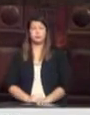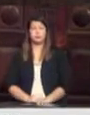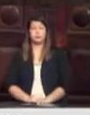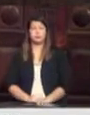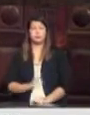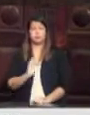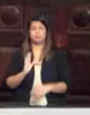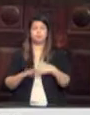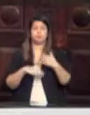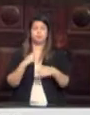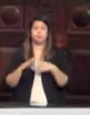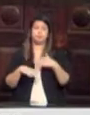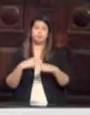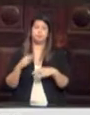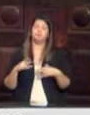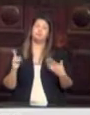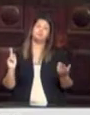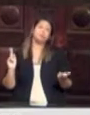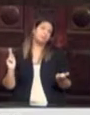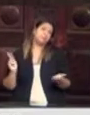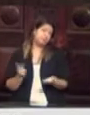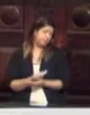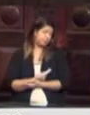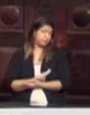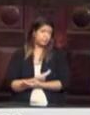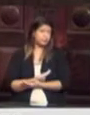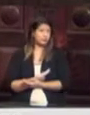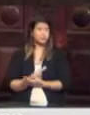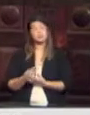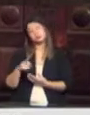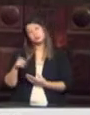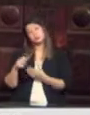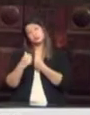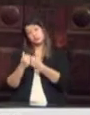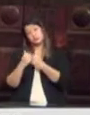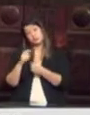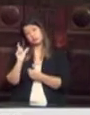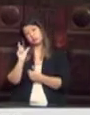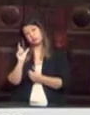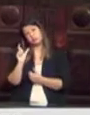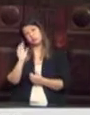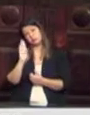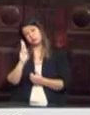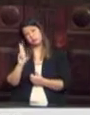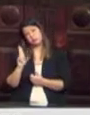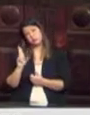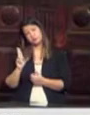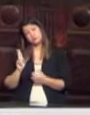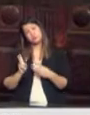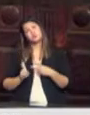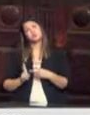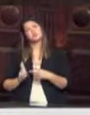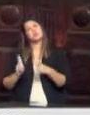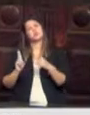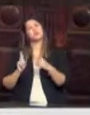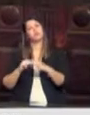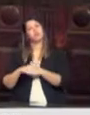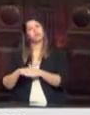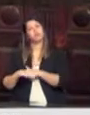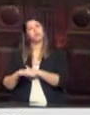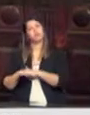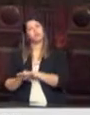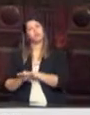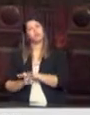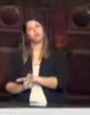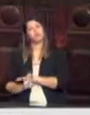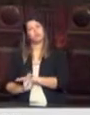passaram-se anos e esse bilhete começou a gerar créditos. 10 centavos de 1, 50,